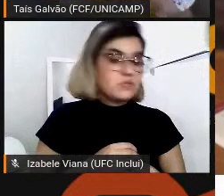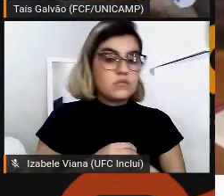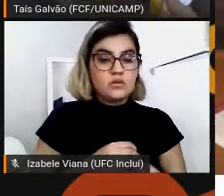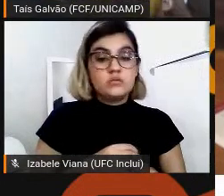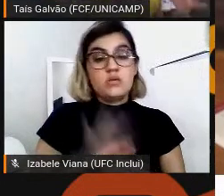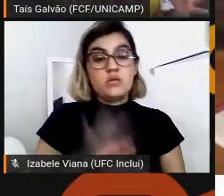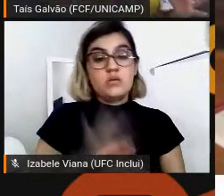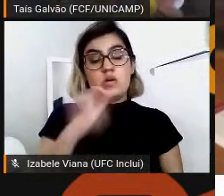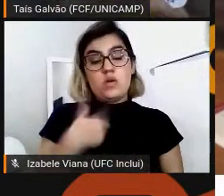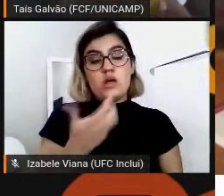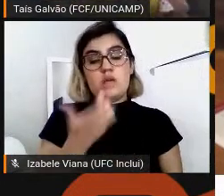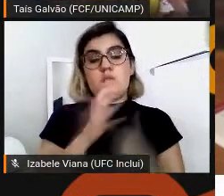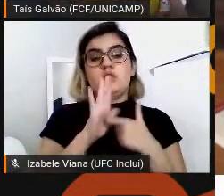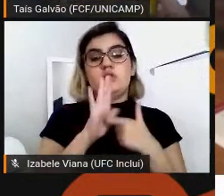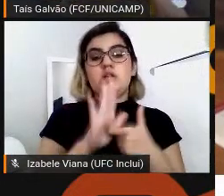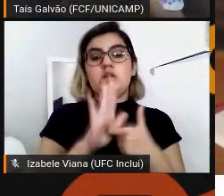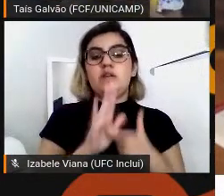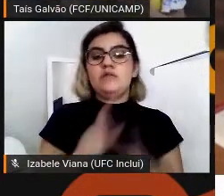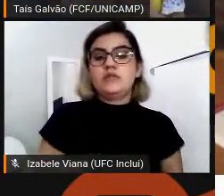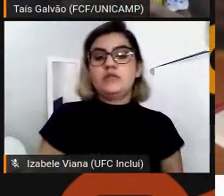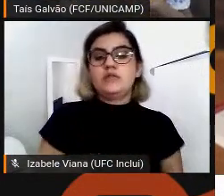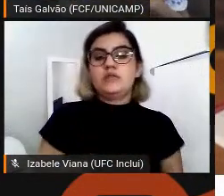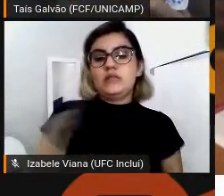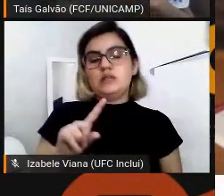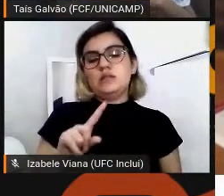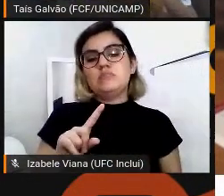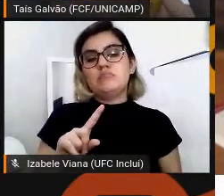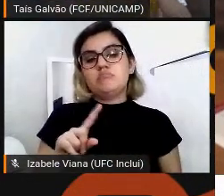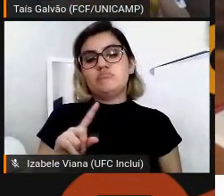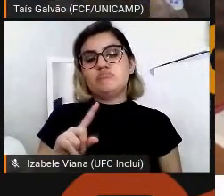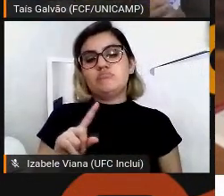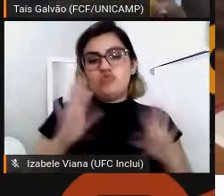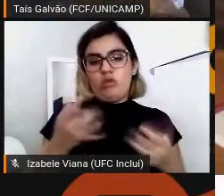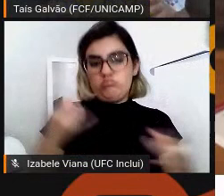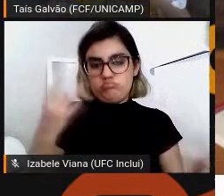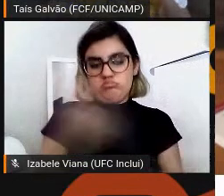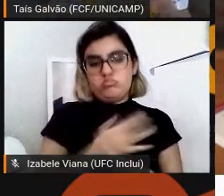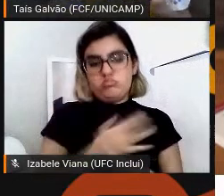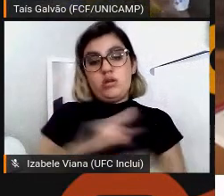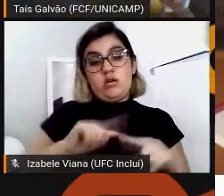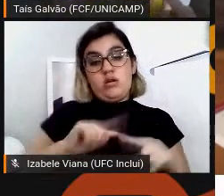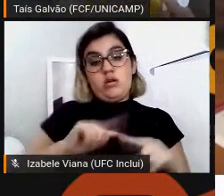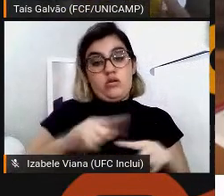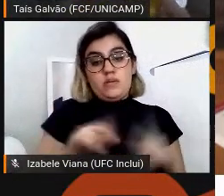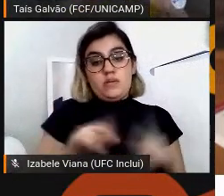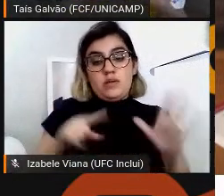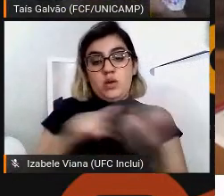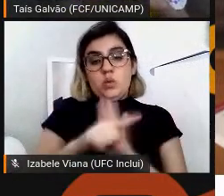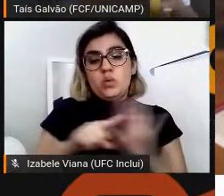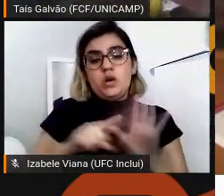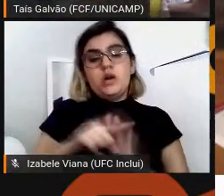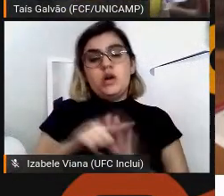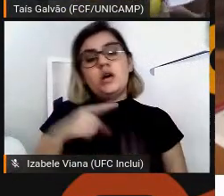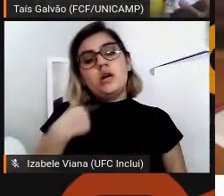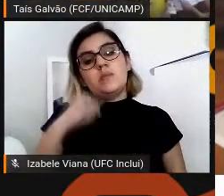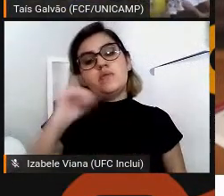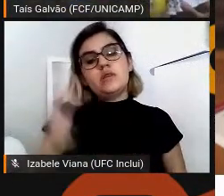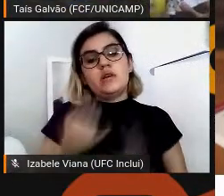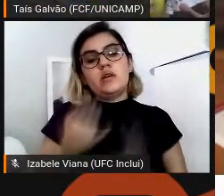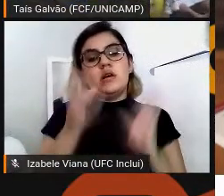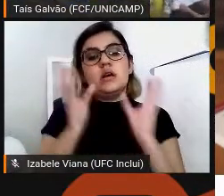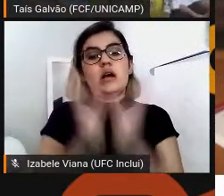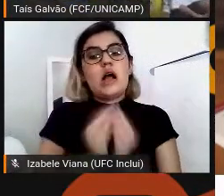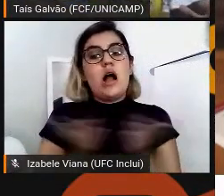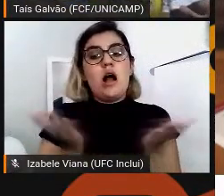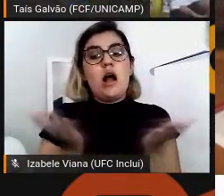para perguntas, era isso, né? Então, eu tentei fazer uma apresentação um pouquinho mais condensada, e aí eu fico à disposição de vocês para